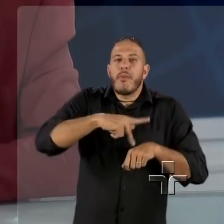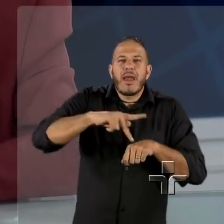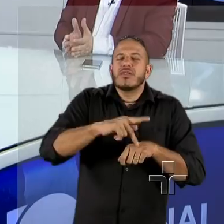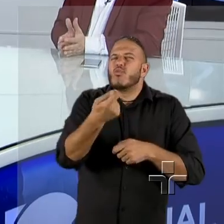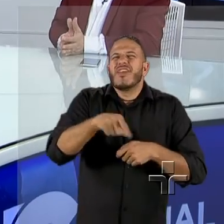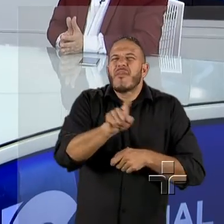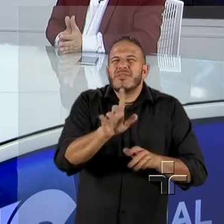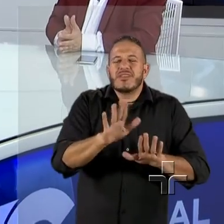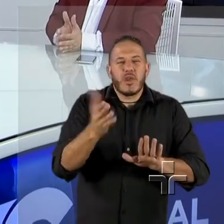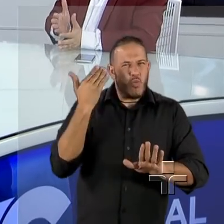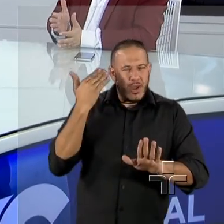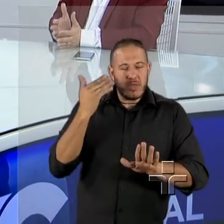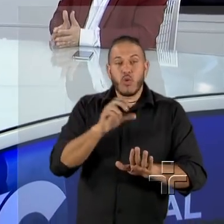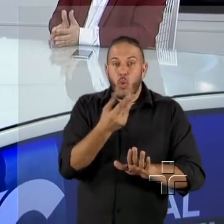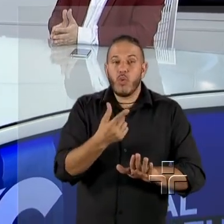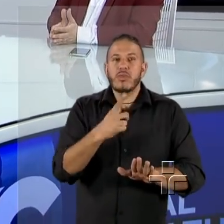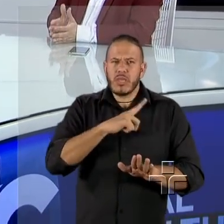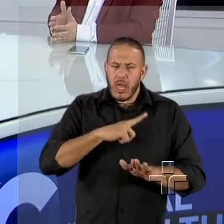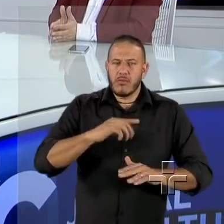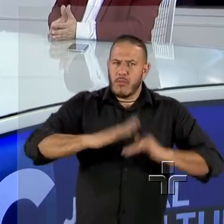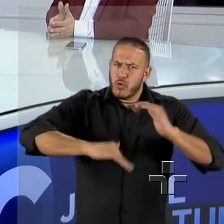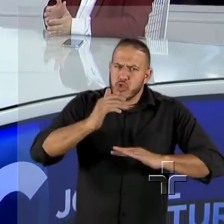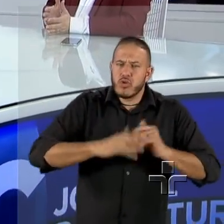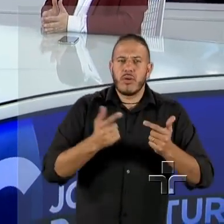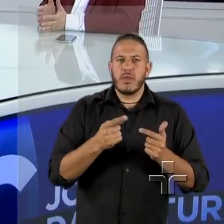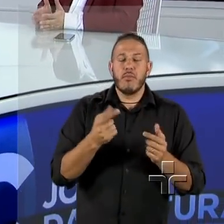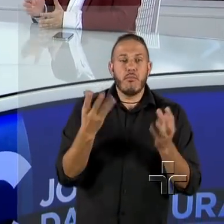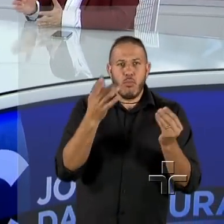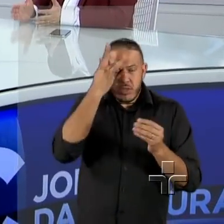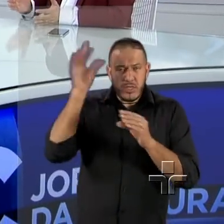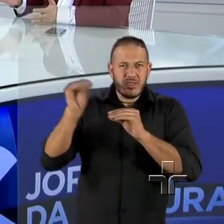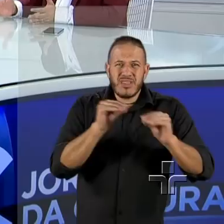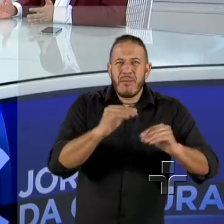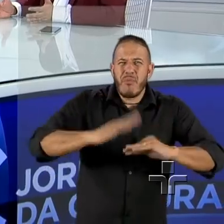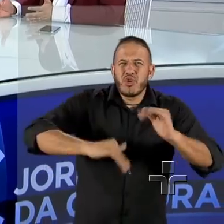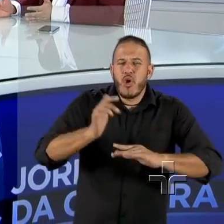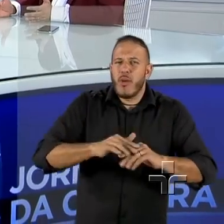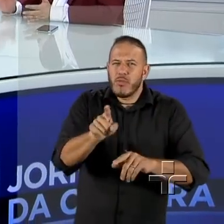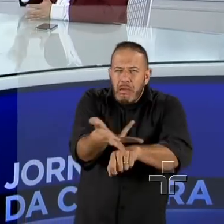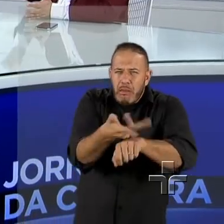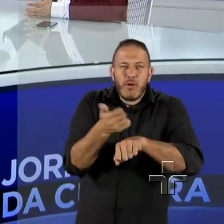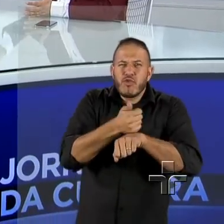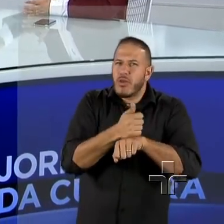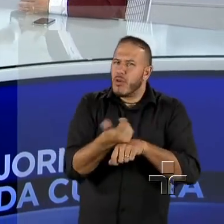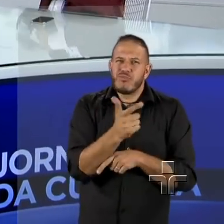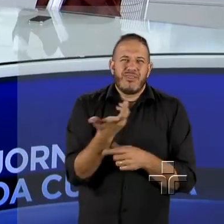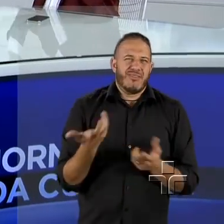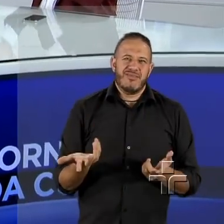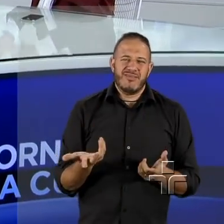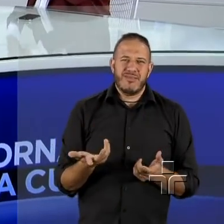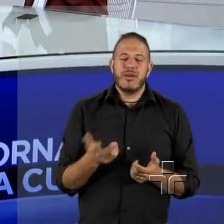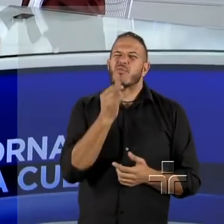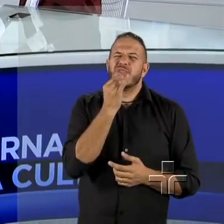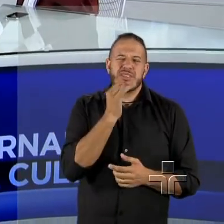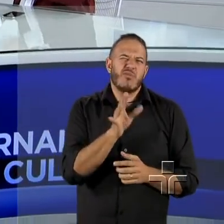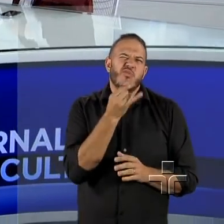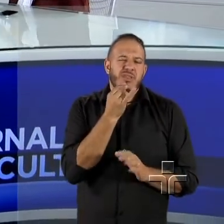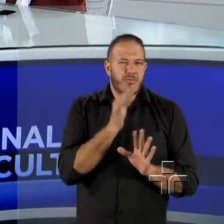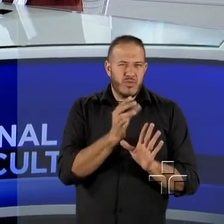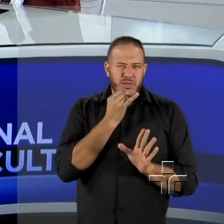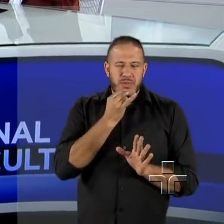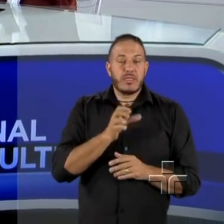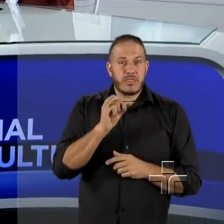um cenário diferente. Quando um telespectador fala o imigrante de ontem, hoje está proibindo o imigrante de hoje, eu entendo o que ele